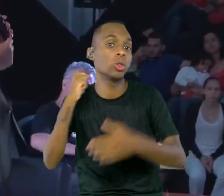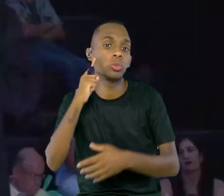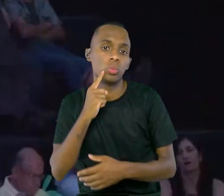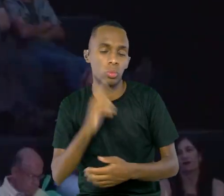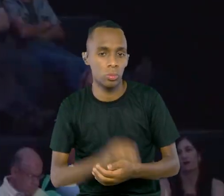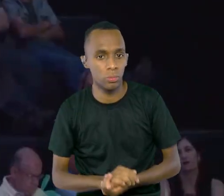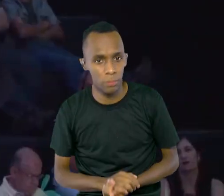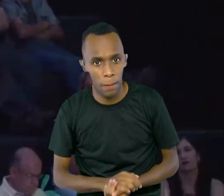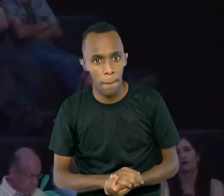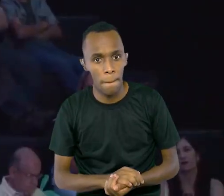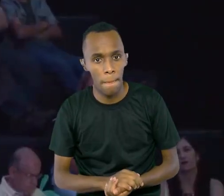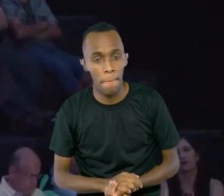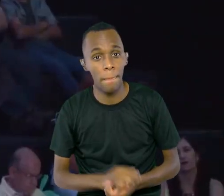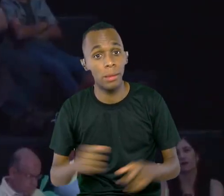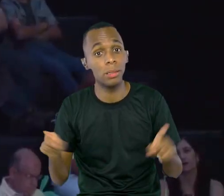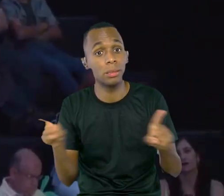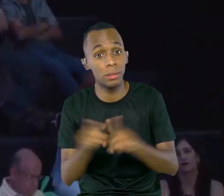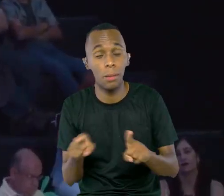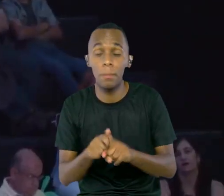olhos.